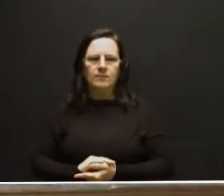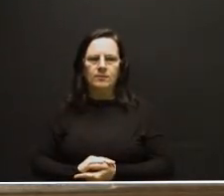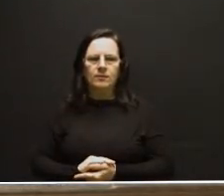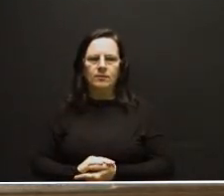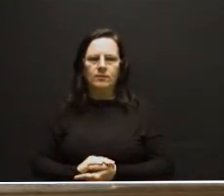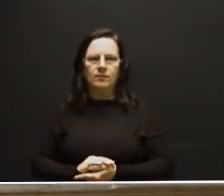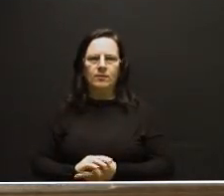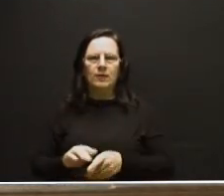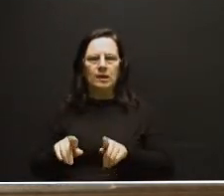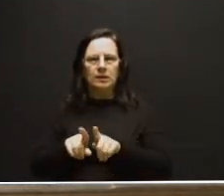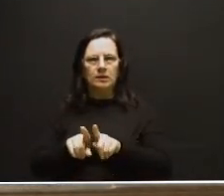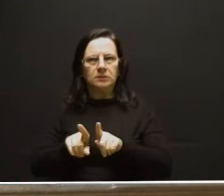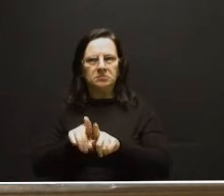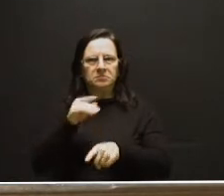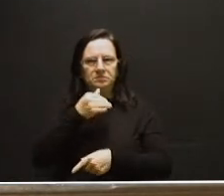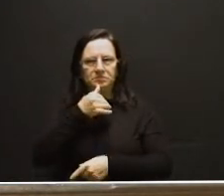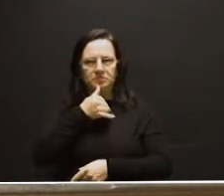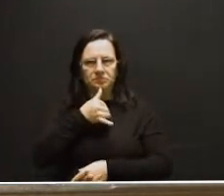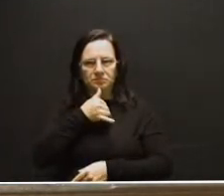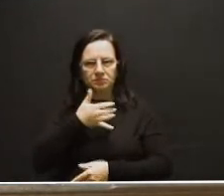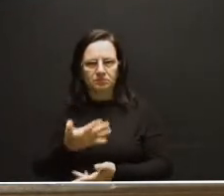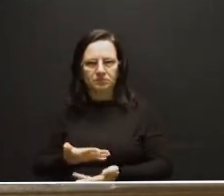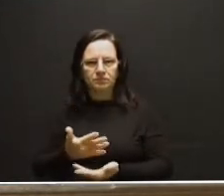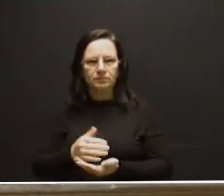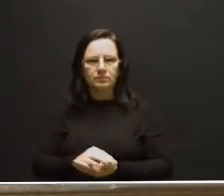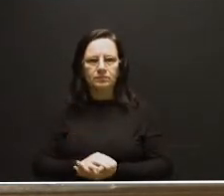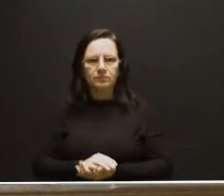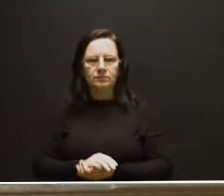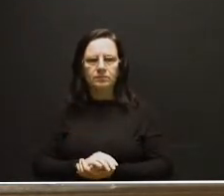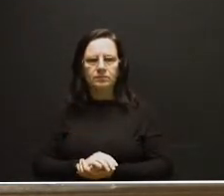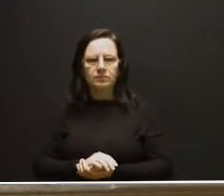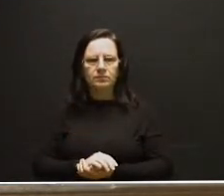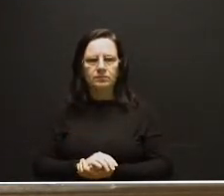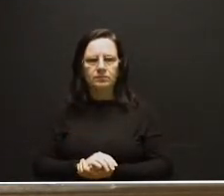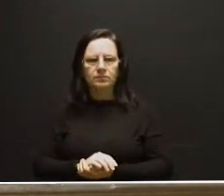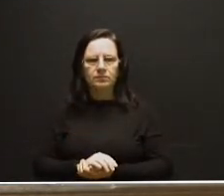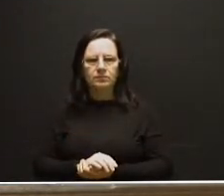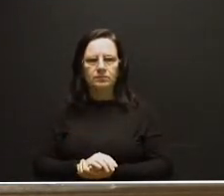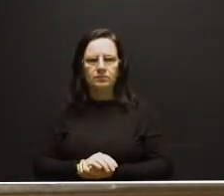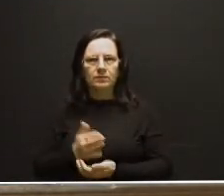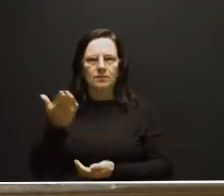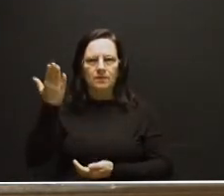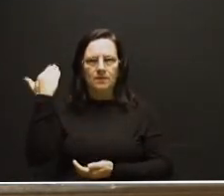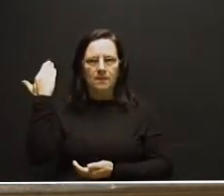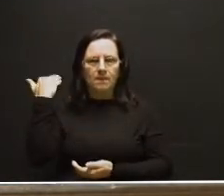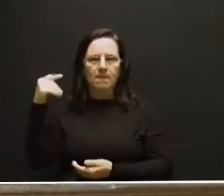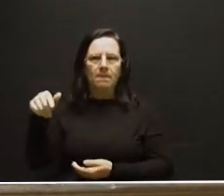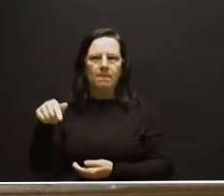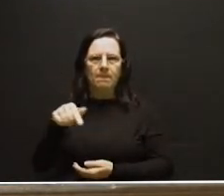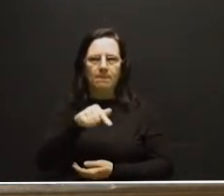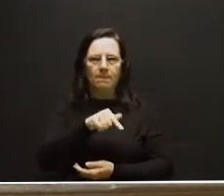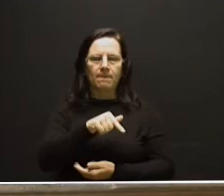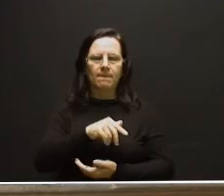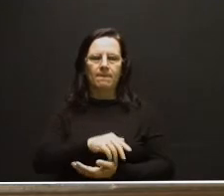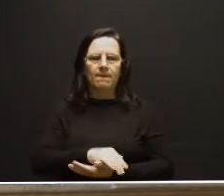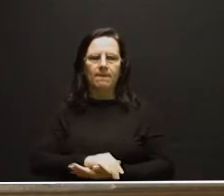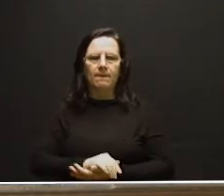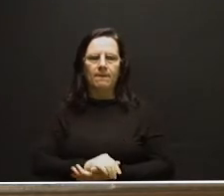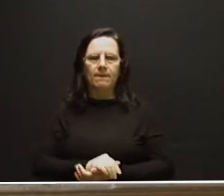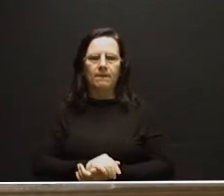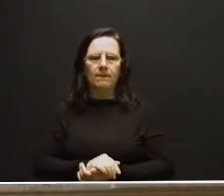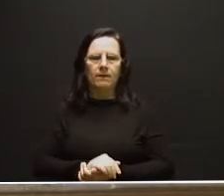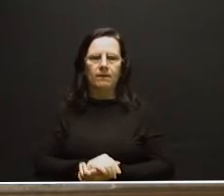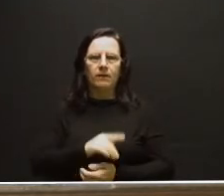na a minha indignação era para ter falado na sessão anterior e não falei né